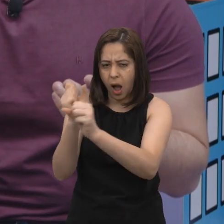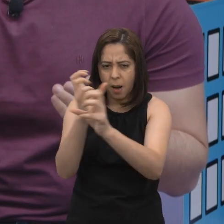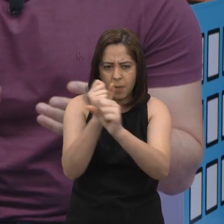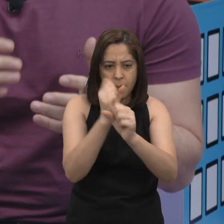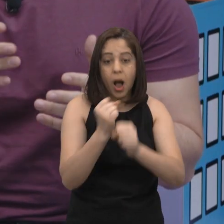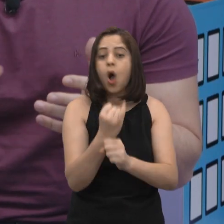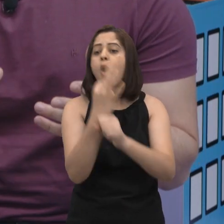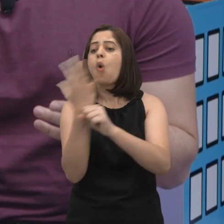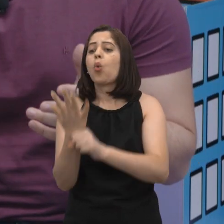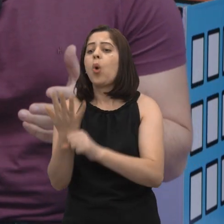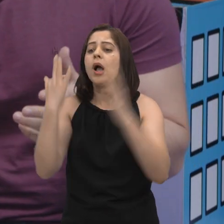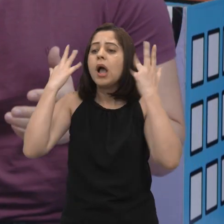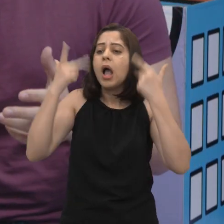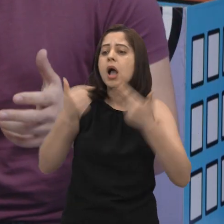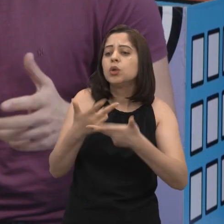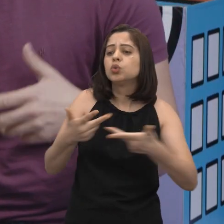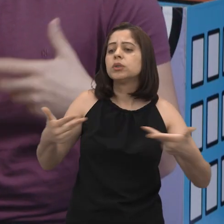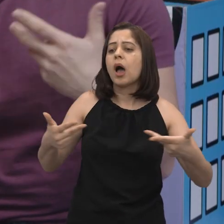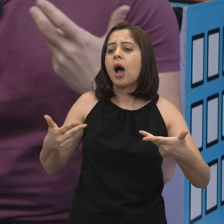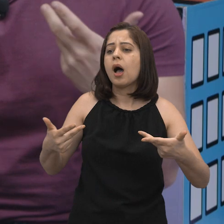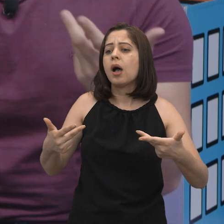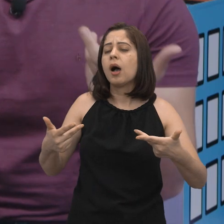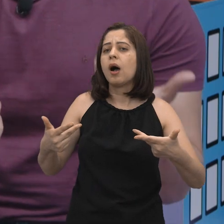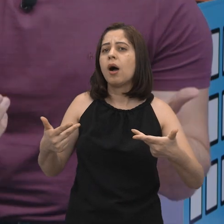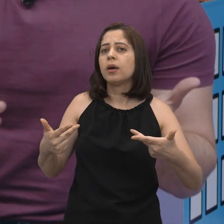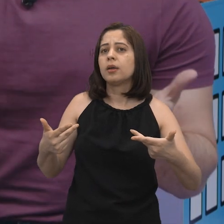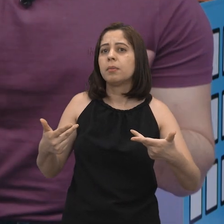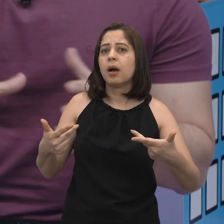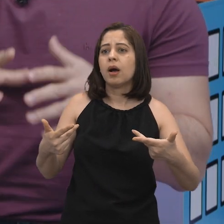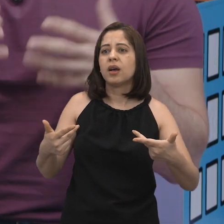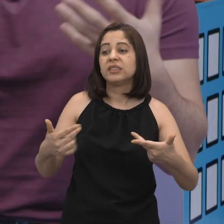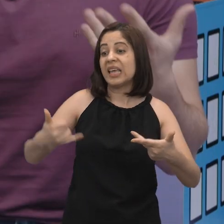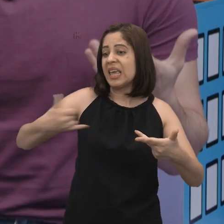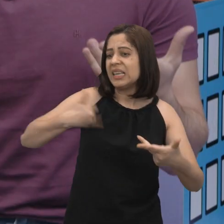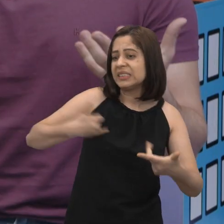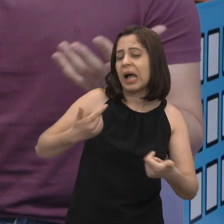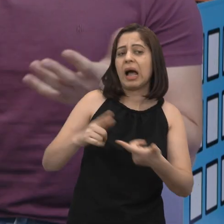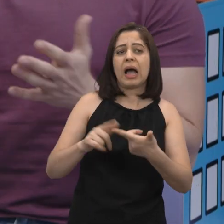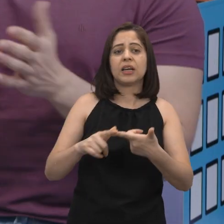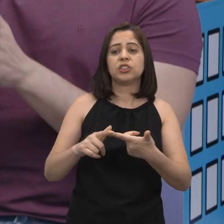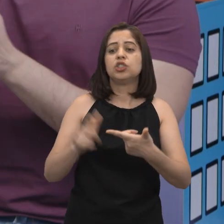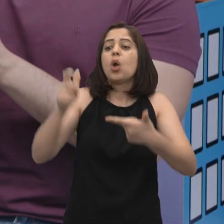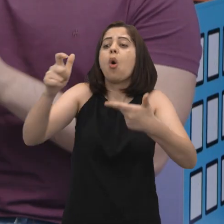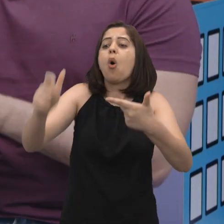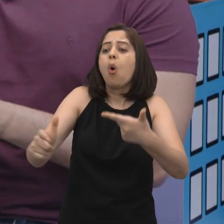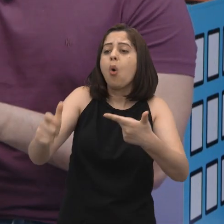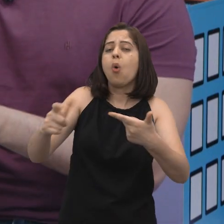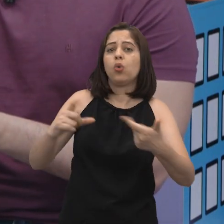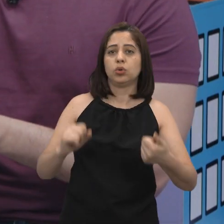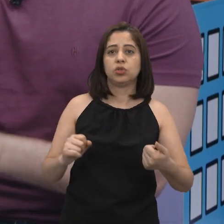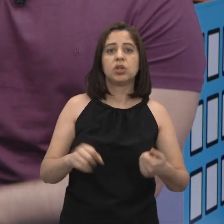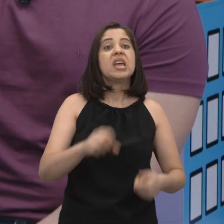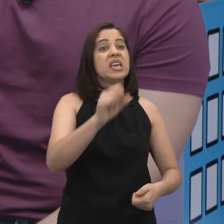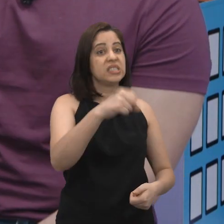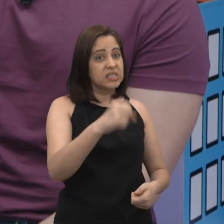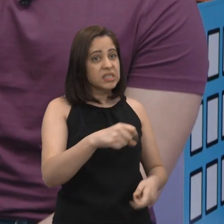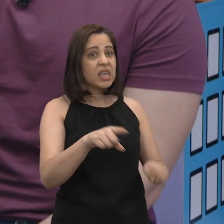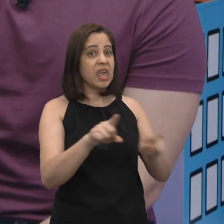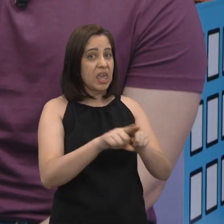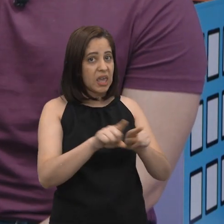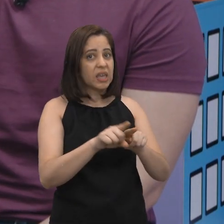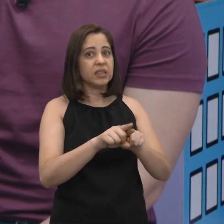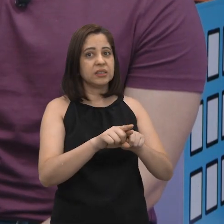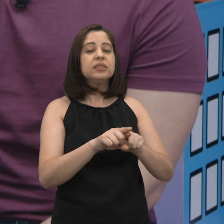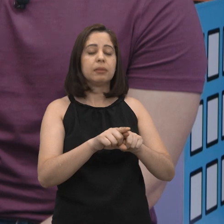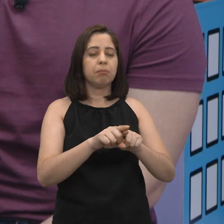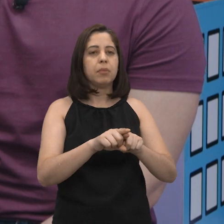para levantar, né, quais são as espécies, aonde que elas vivem, qual a idade, isso tudo Sexo ajuda para do que a gente... animal, Sexo né? do animal,